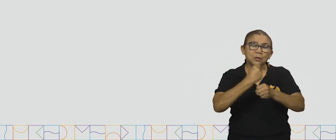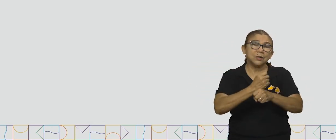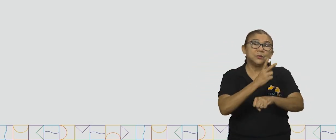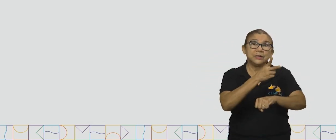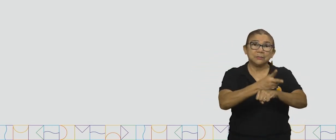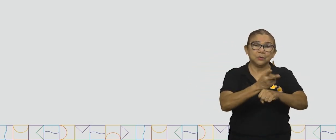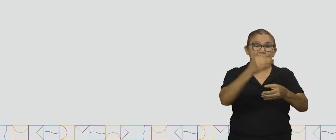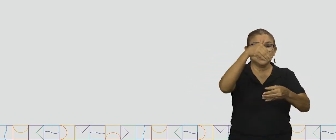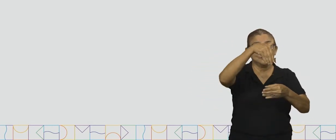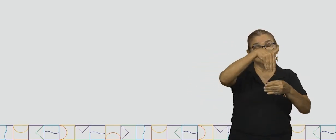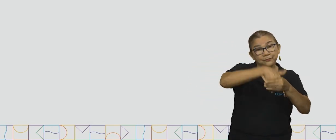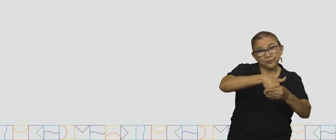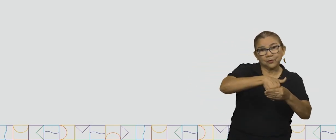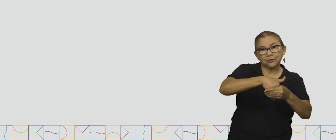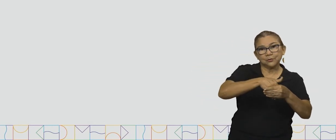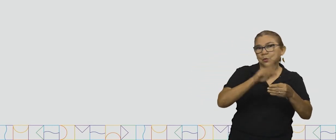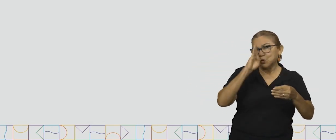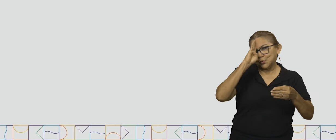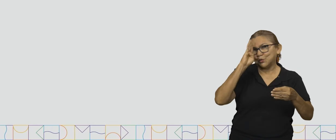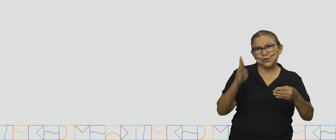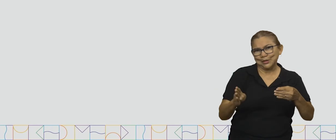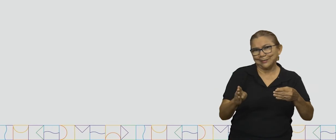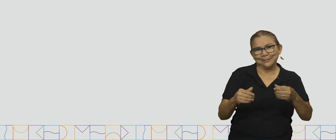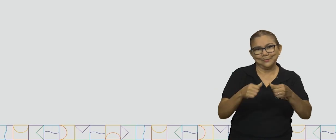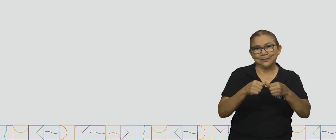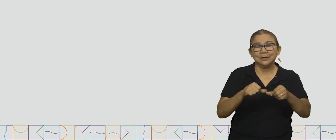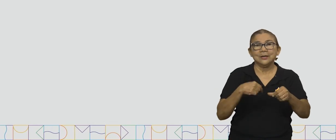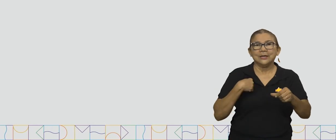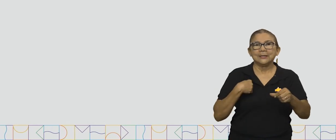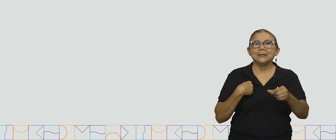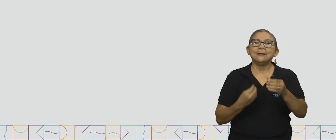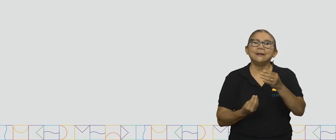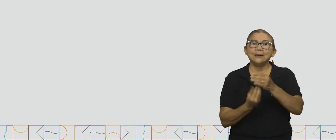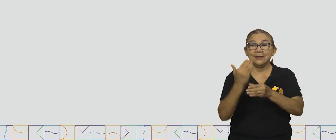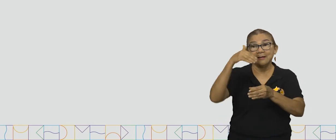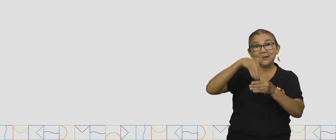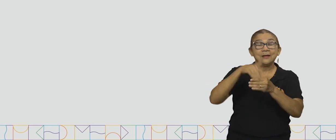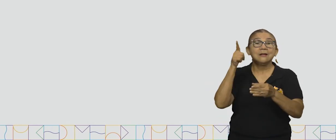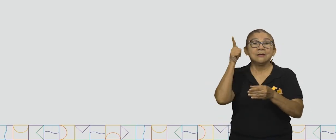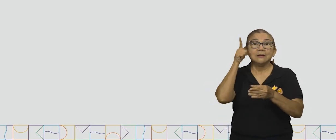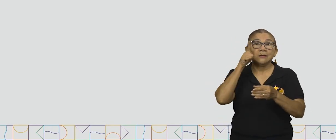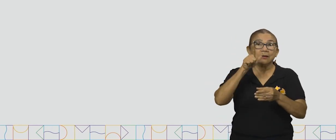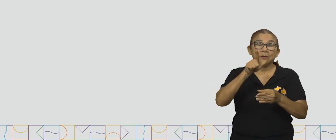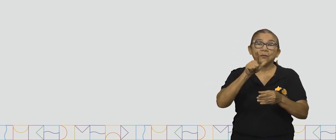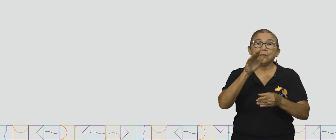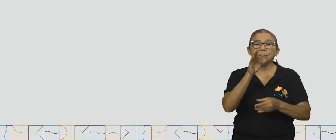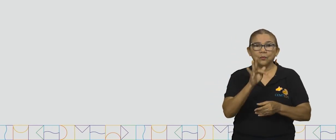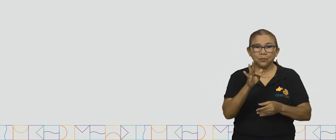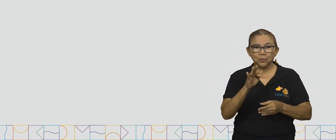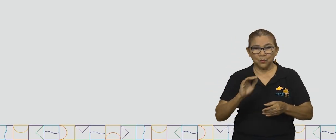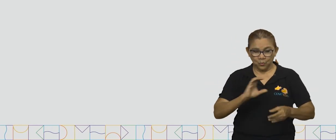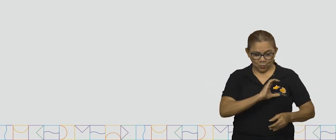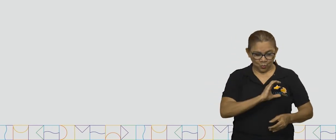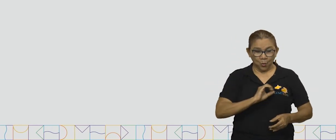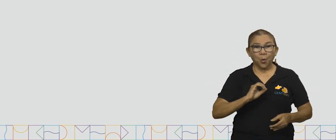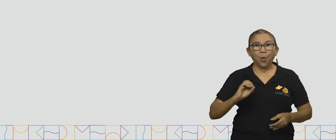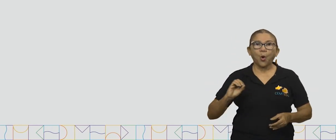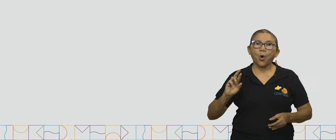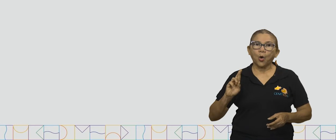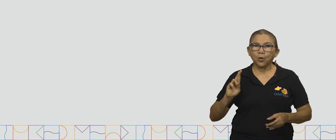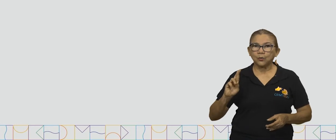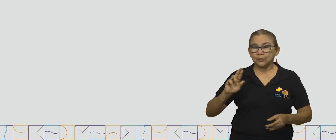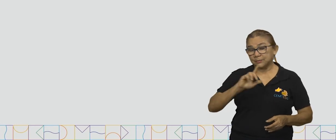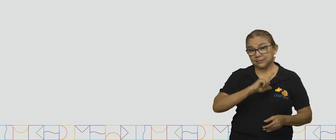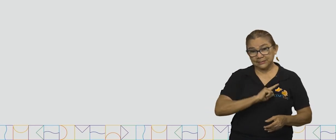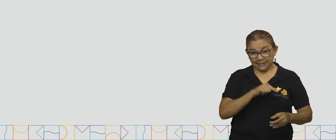eleições diretas para presidente, que elegeram Fernando Collor. Em 1992, Collor sofreu um processo de